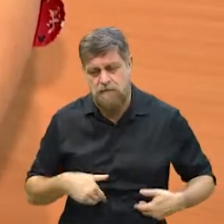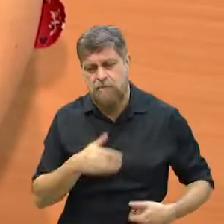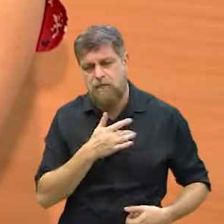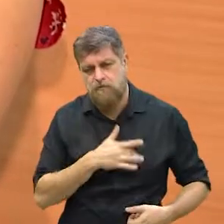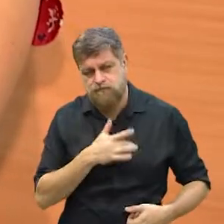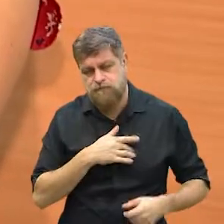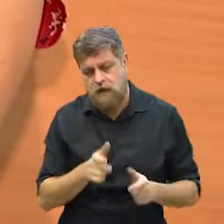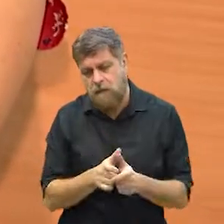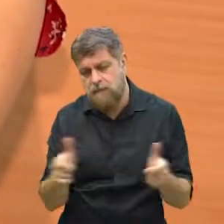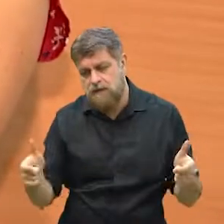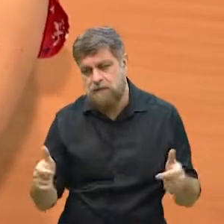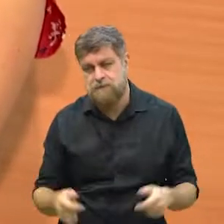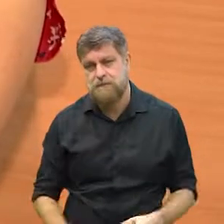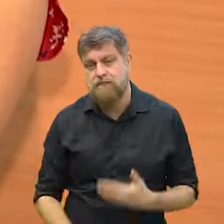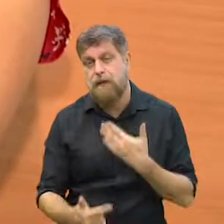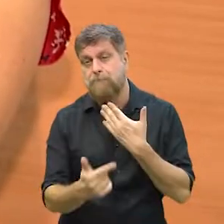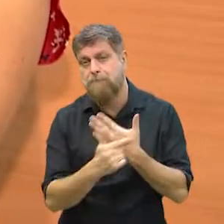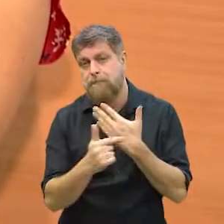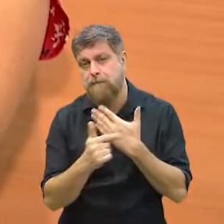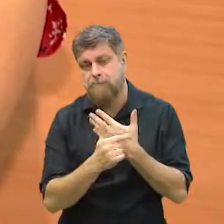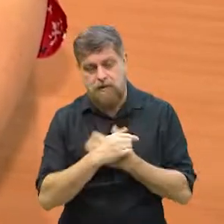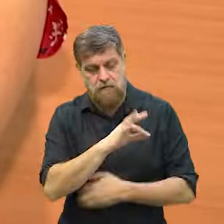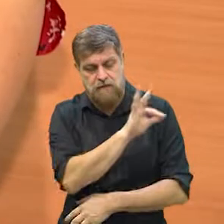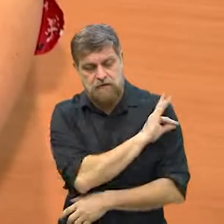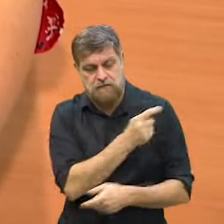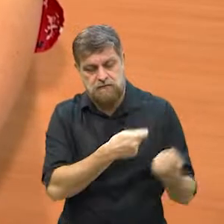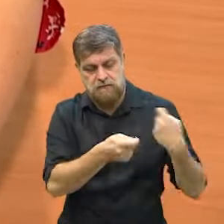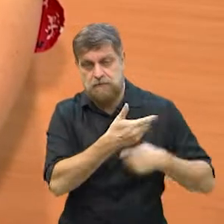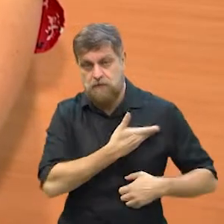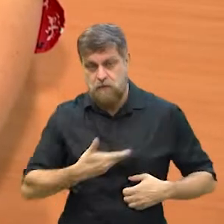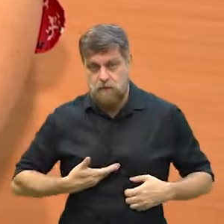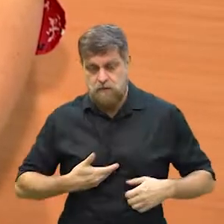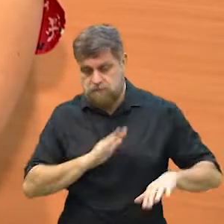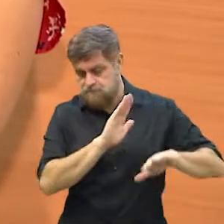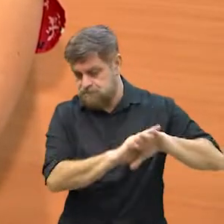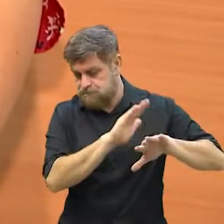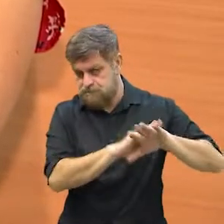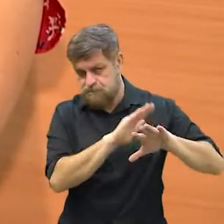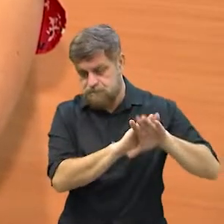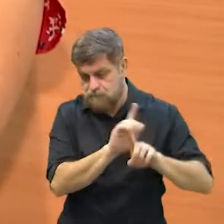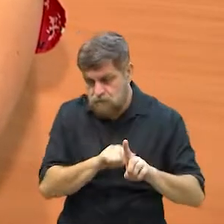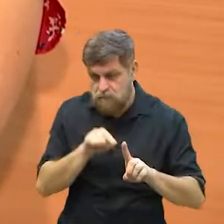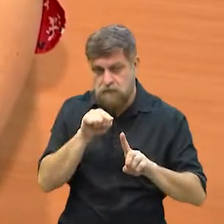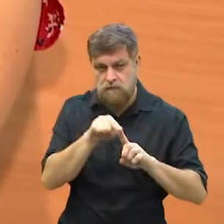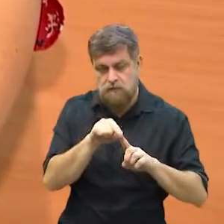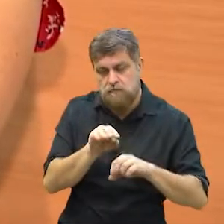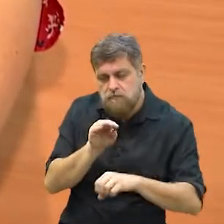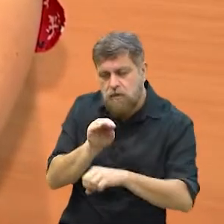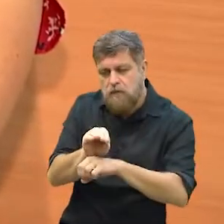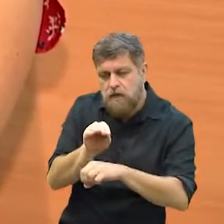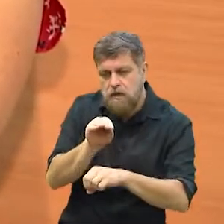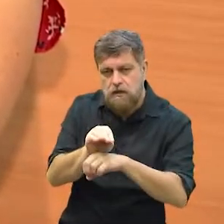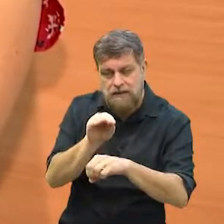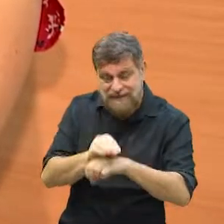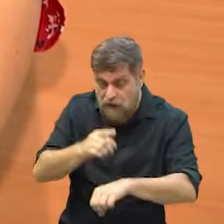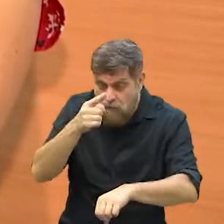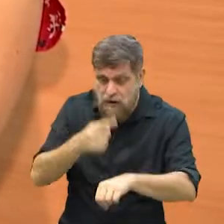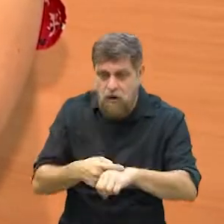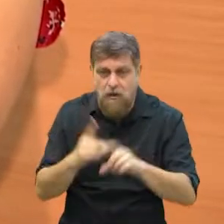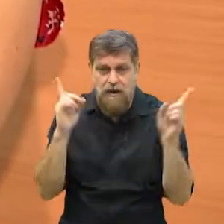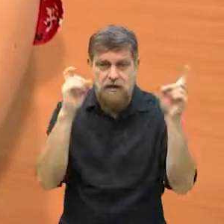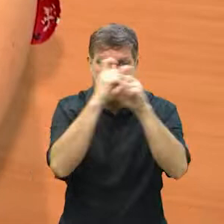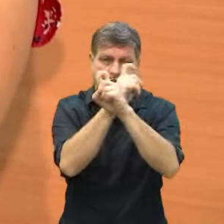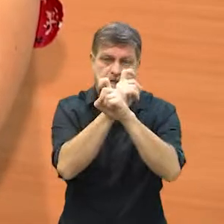miséria, e é papel do município também fazer a sua parte no sentido de apoiar nesse momento tão